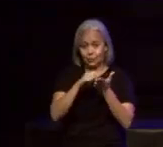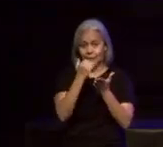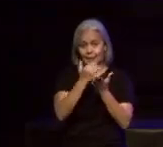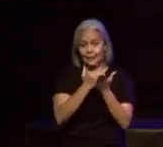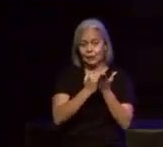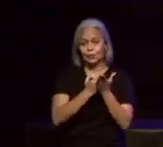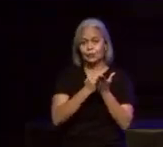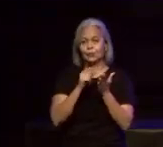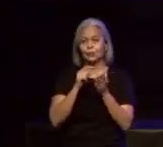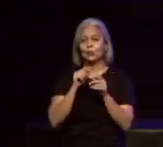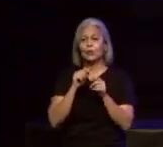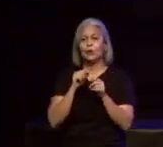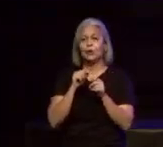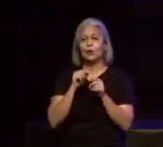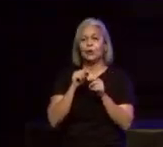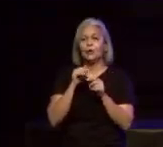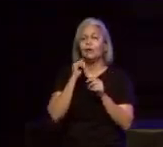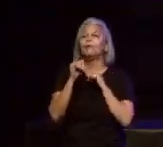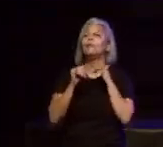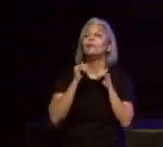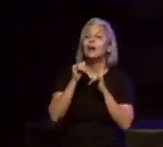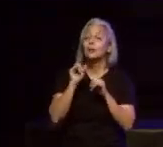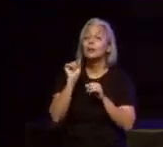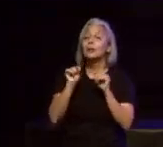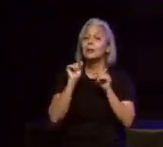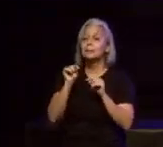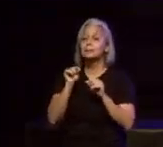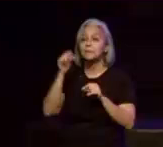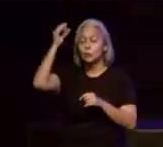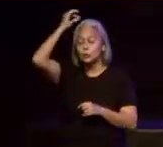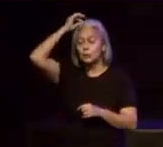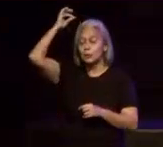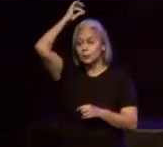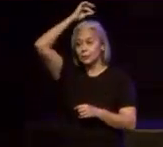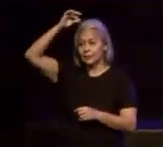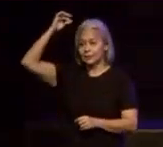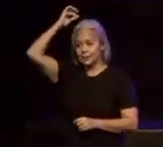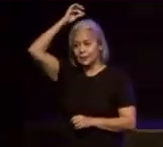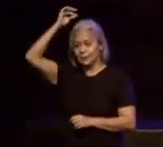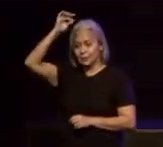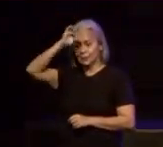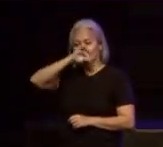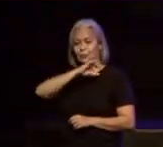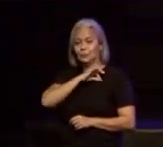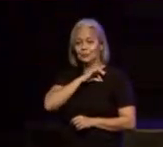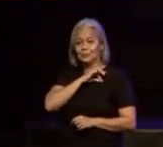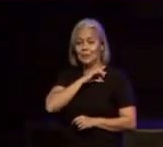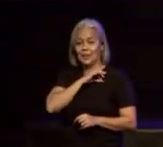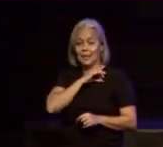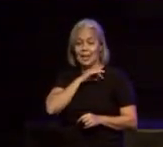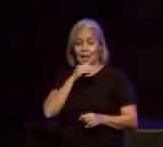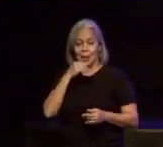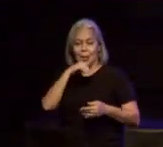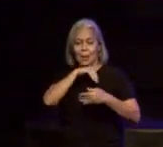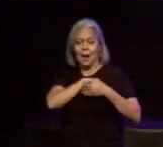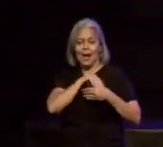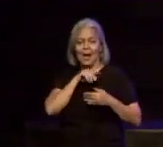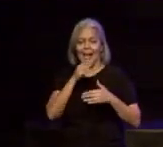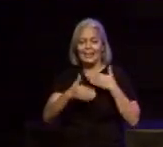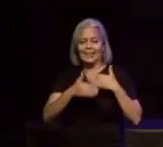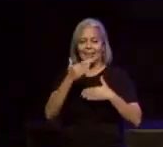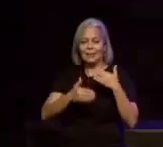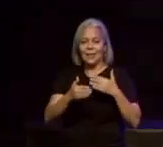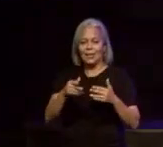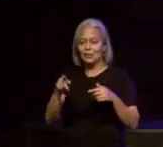errada, falha, imperfeita, o Espírito Santo entra na conversa e fala através da boca